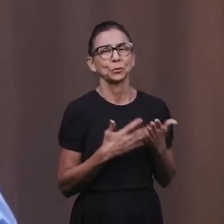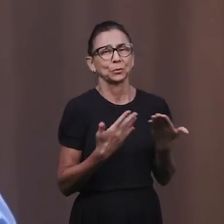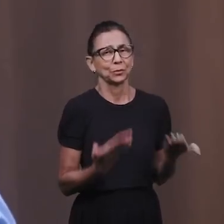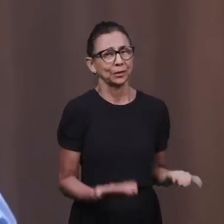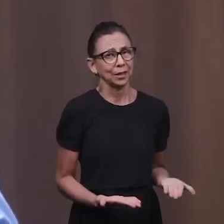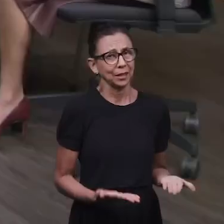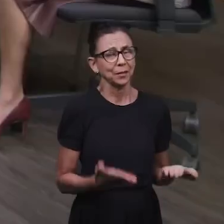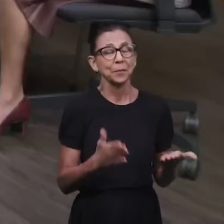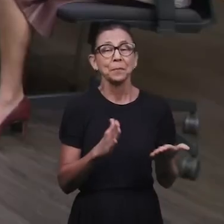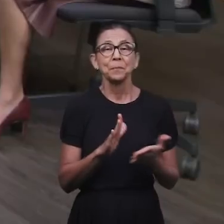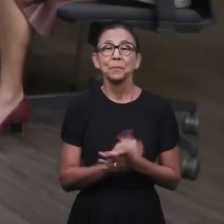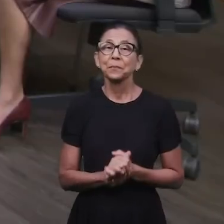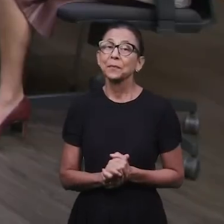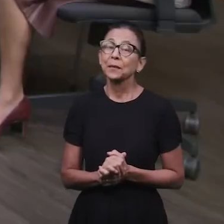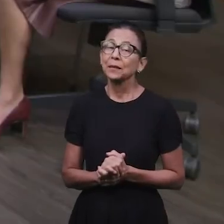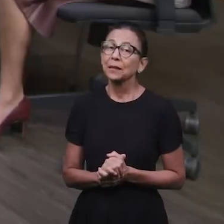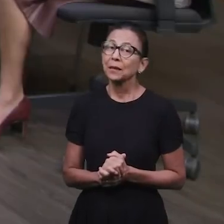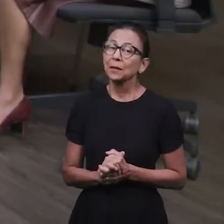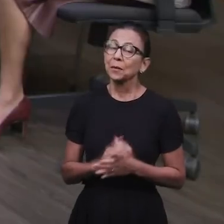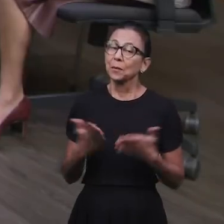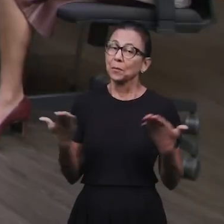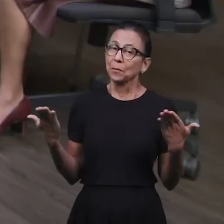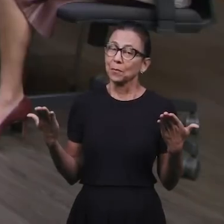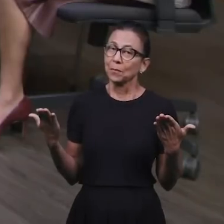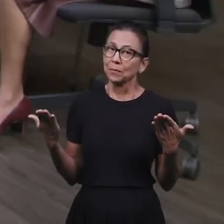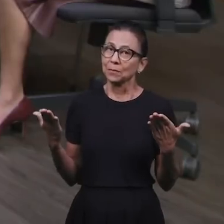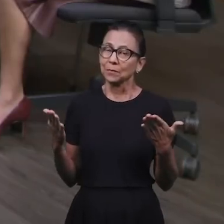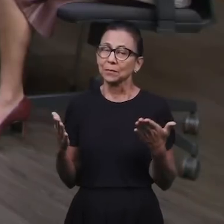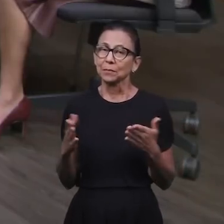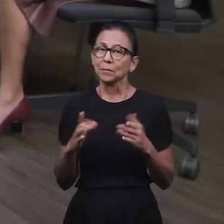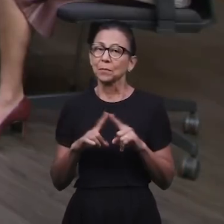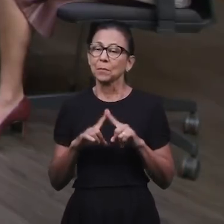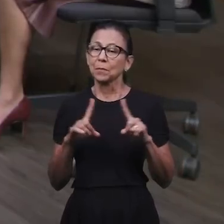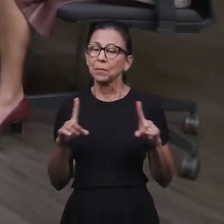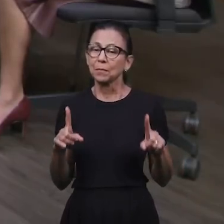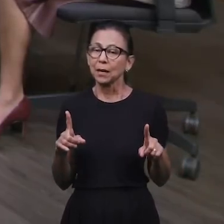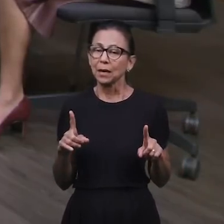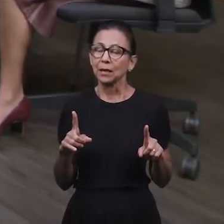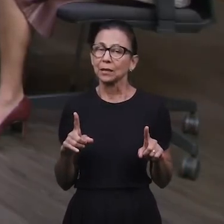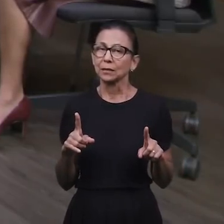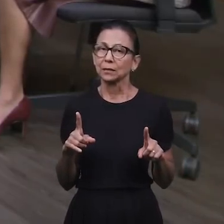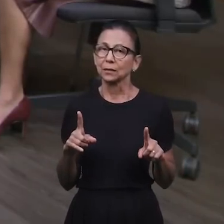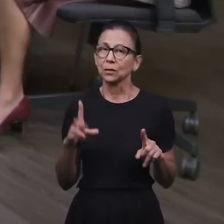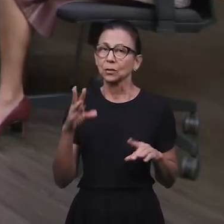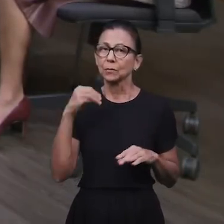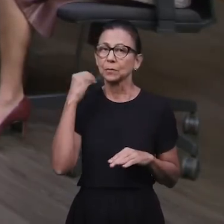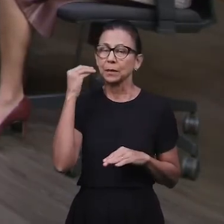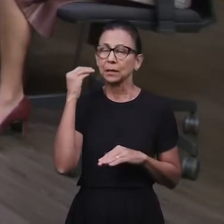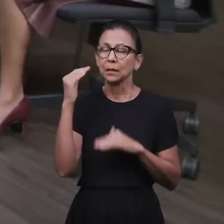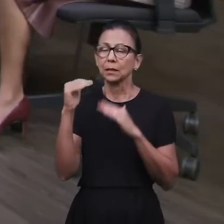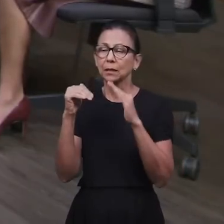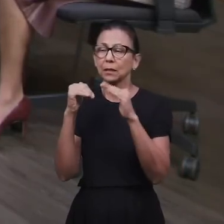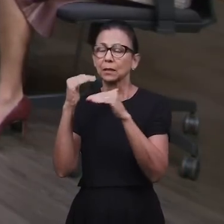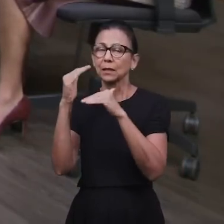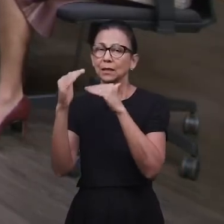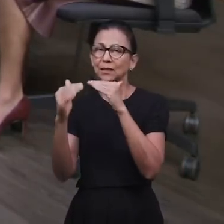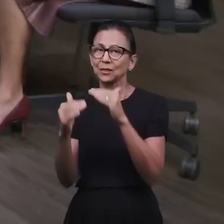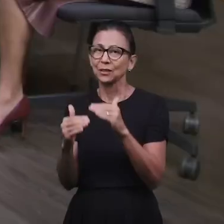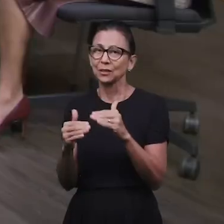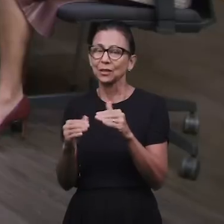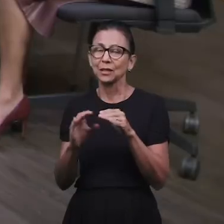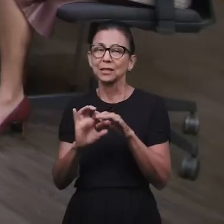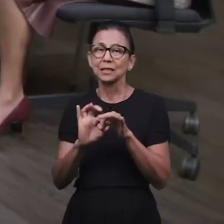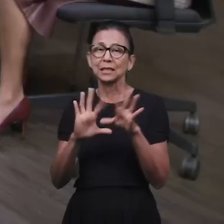a Deus. É uma excelente abordagem. Andréia, passo a bola para você. Depois da aula, da introdução dele, né? Estou até